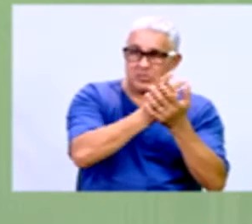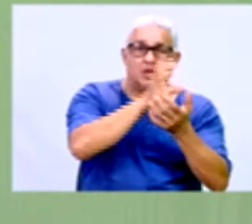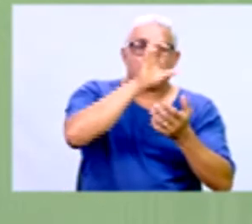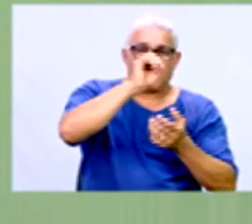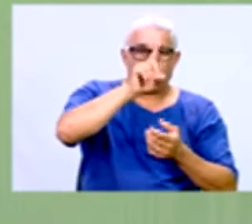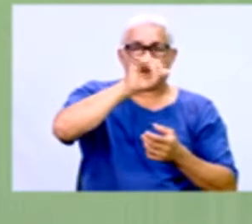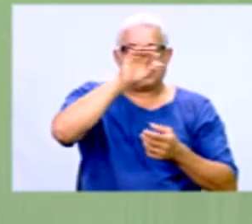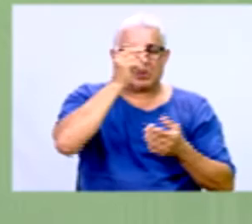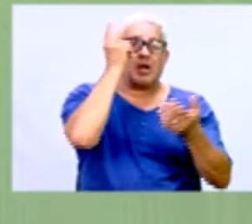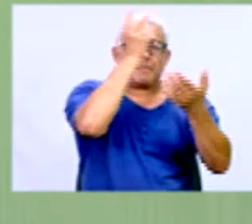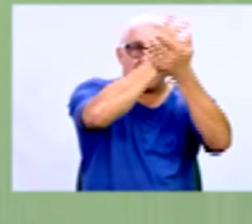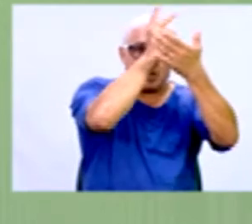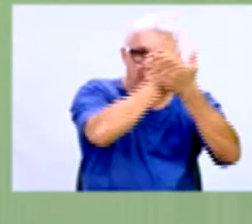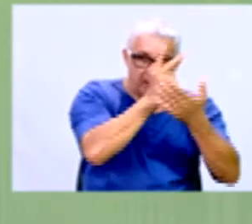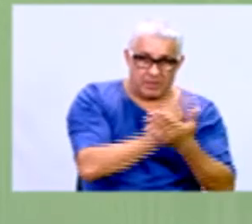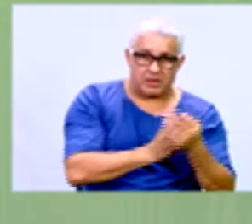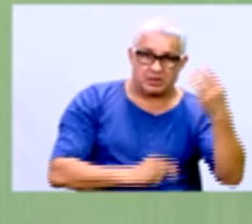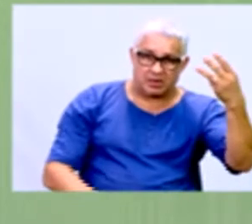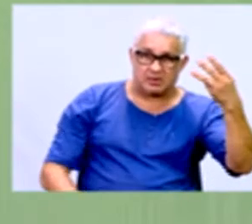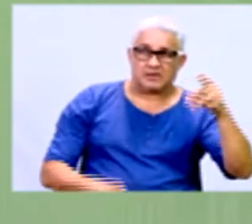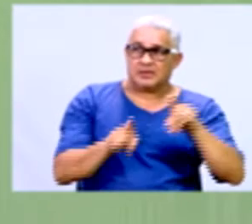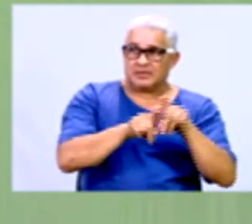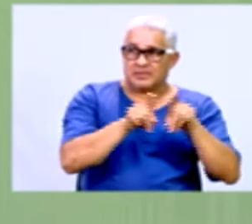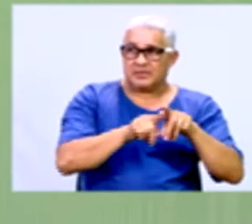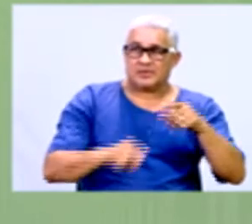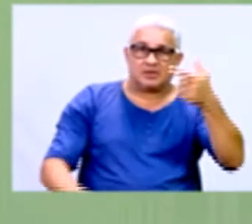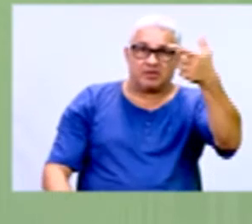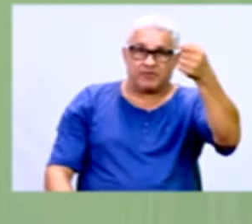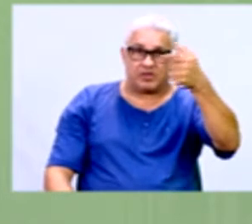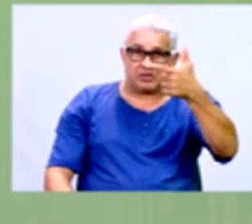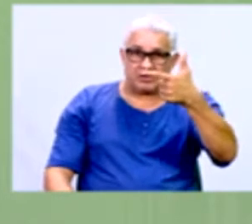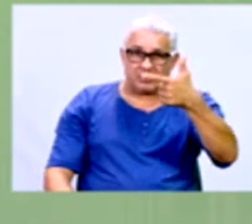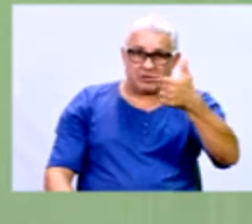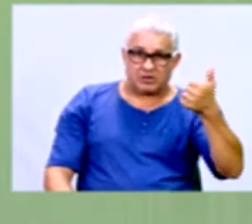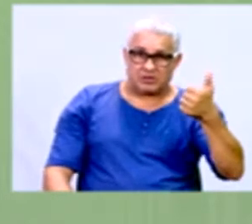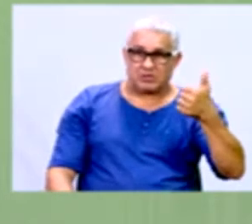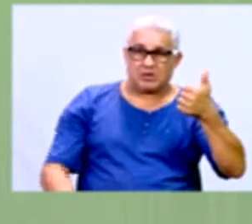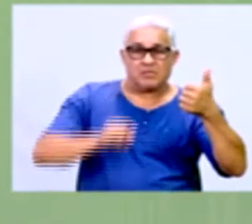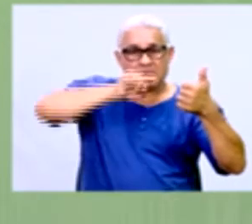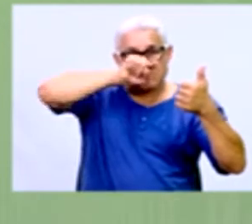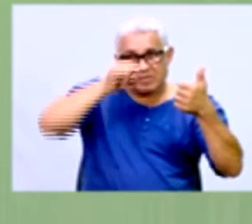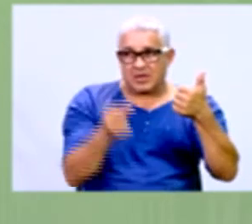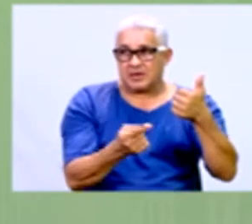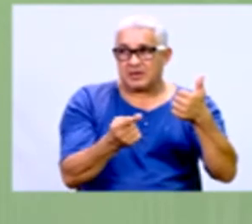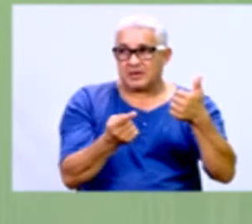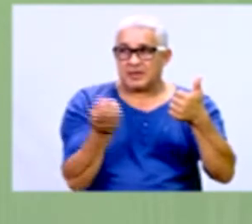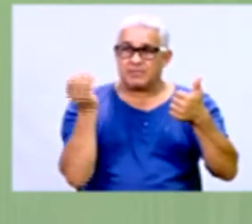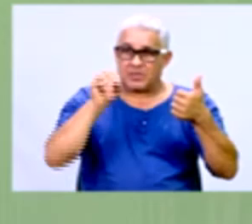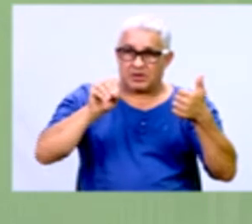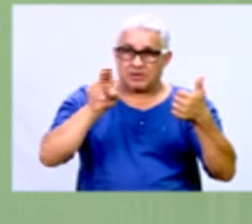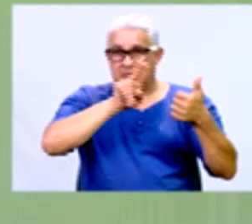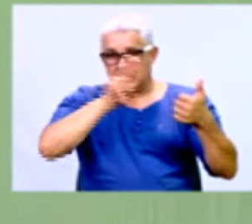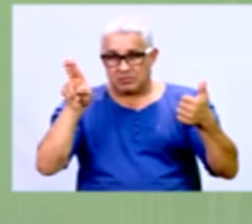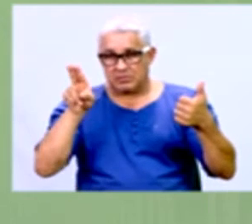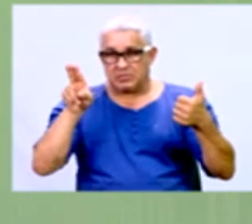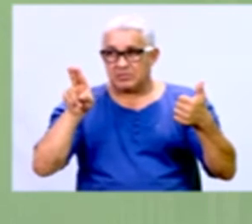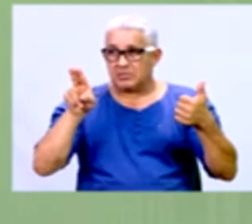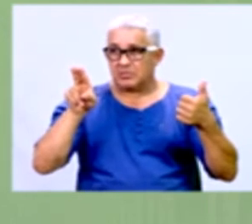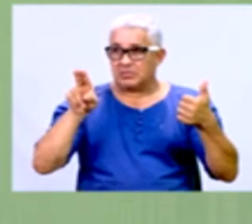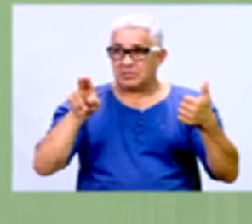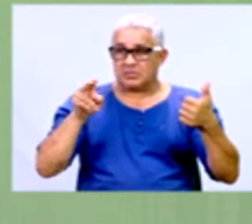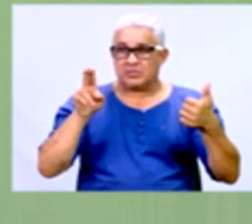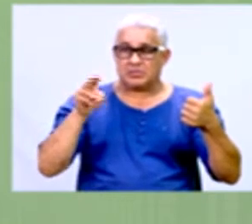nome e o valor é João. Outra vírgula, né? Fechamos as chaves ali, outra vírgula, vamos iniciar o terceiro.